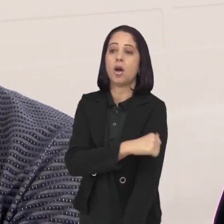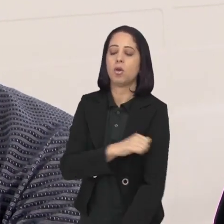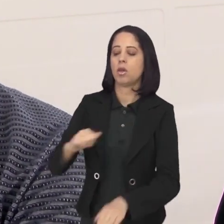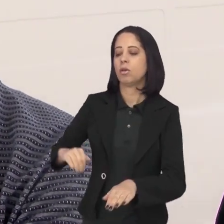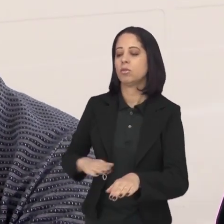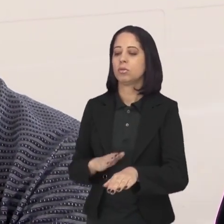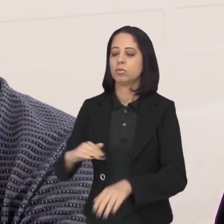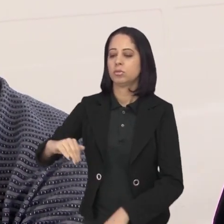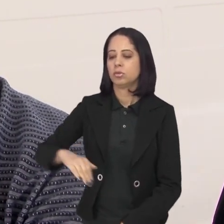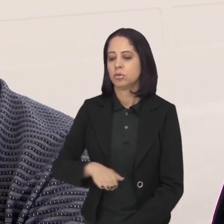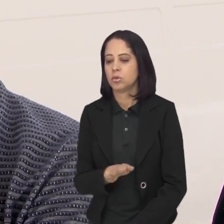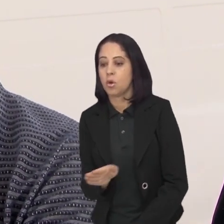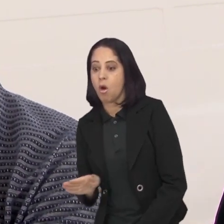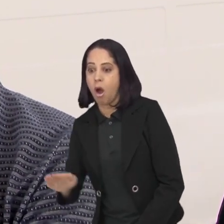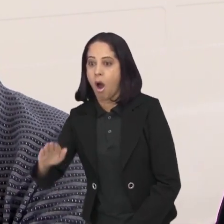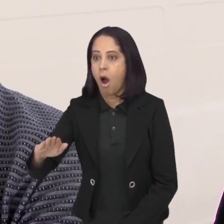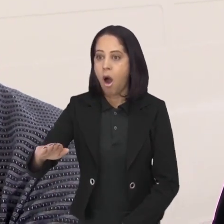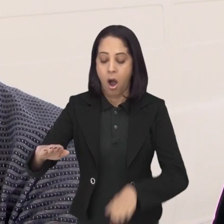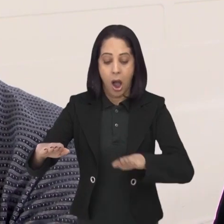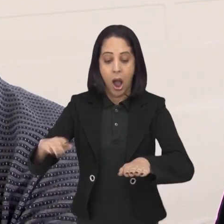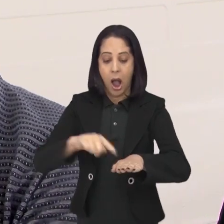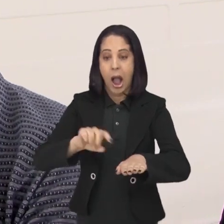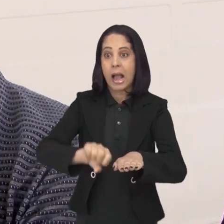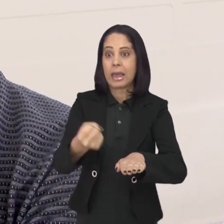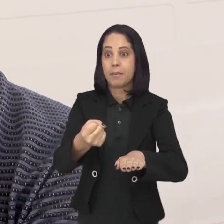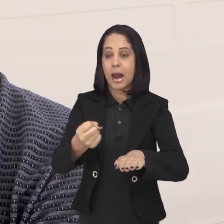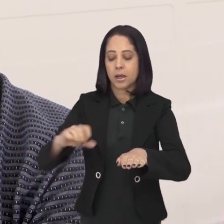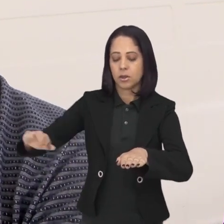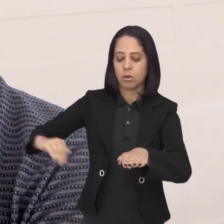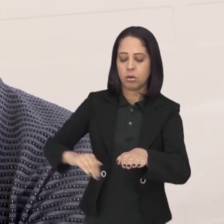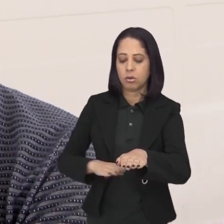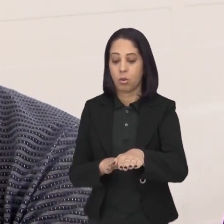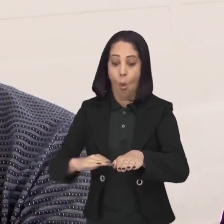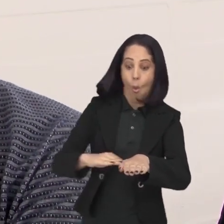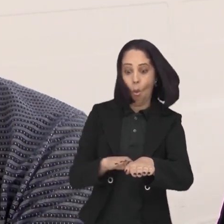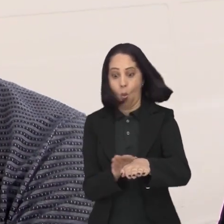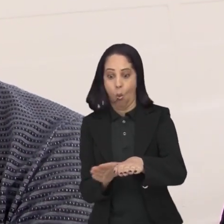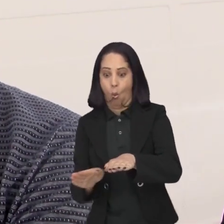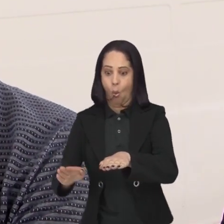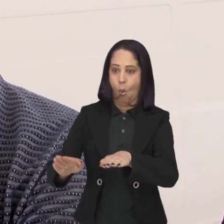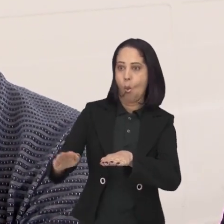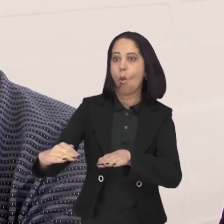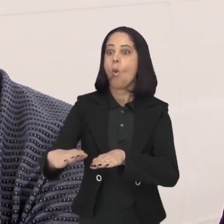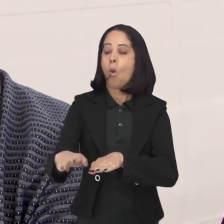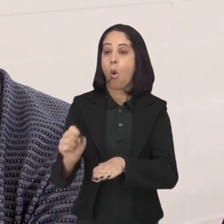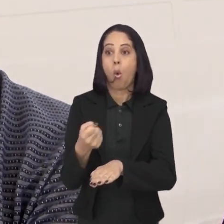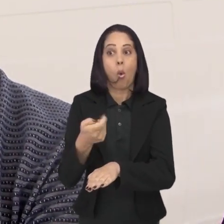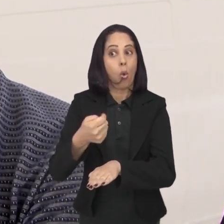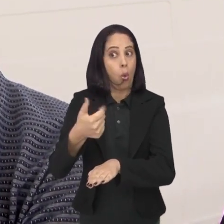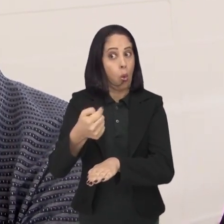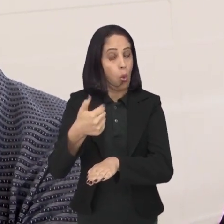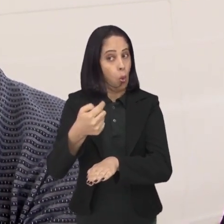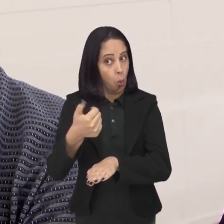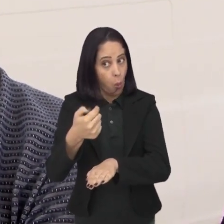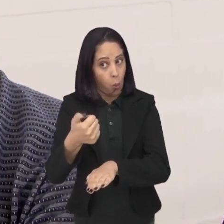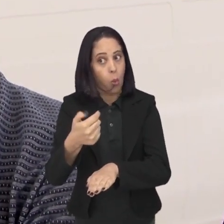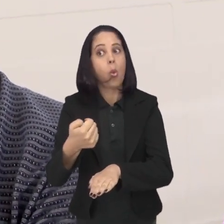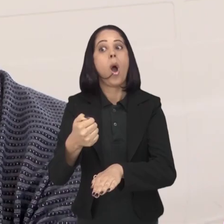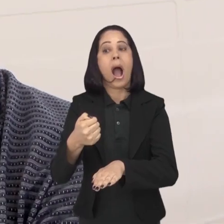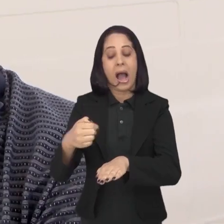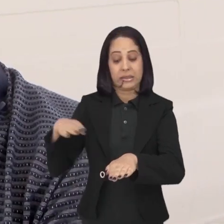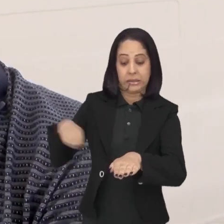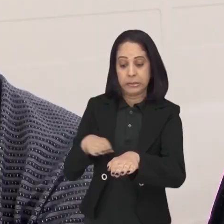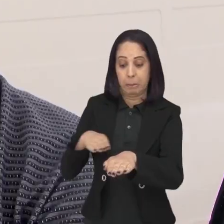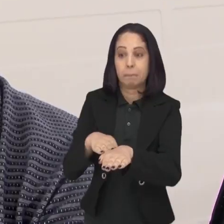Barra Mansa ali, quando eu destapei numa curva, na Dutra, um carro quebrado na esquerda. Tive que fazer um malabarismo para poder sair fora do cara. Não teve